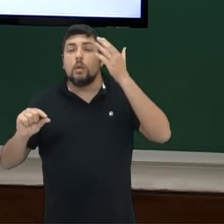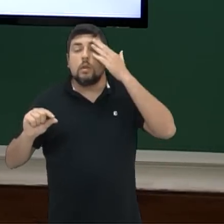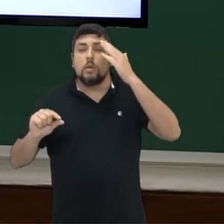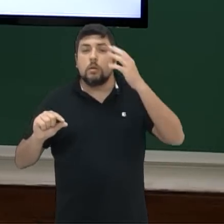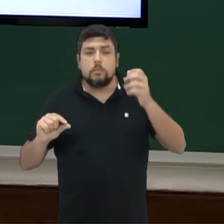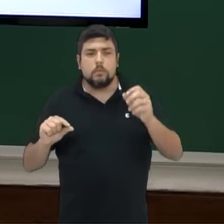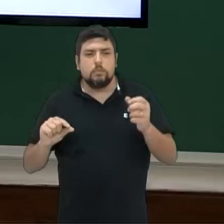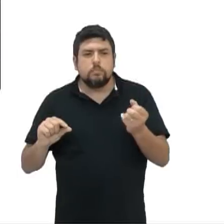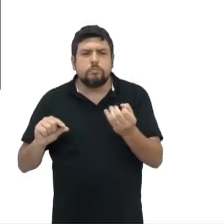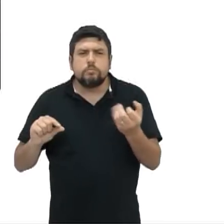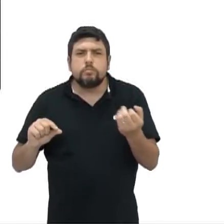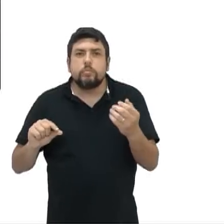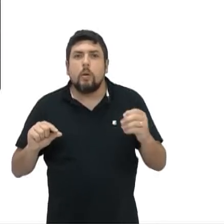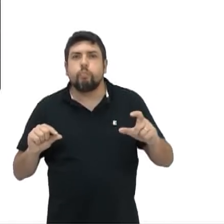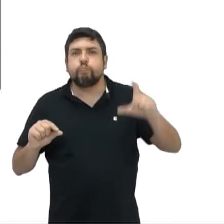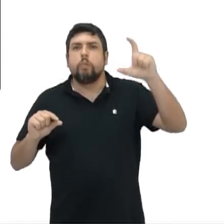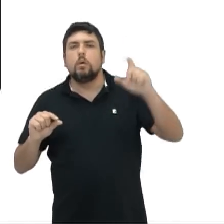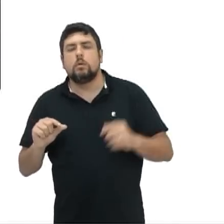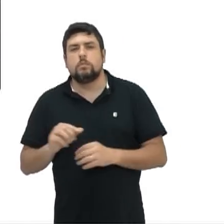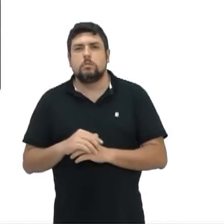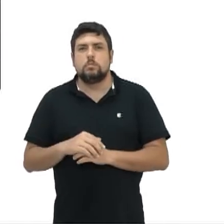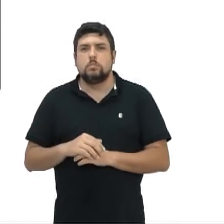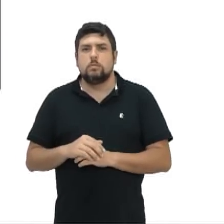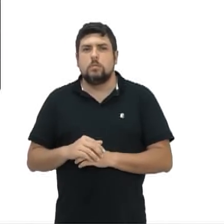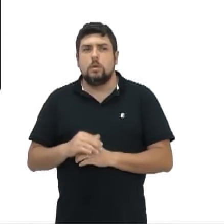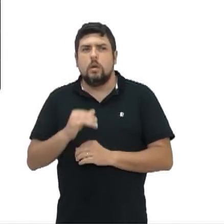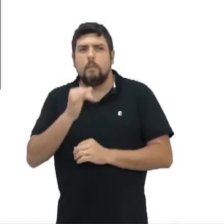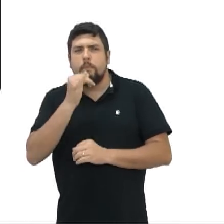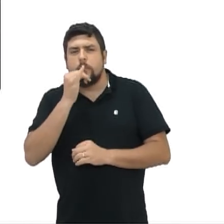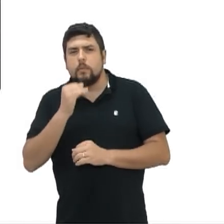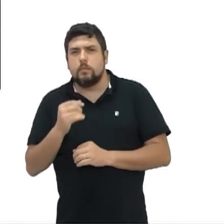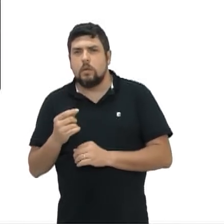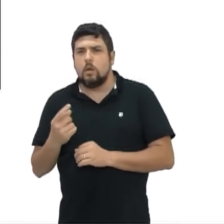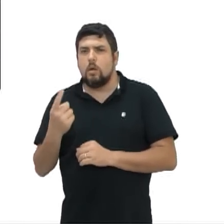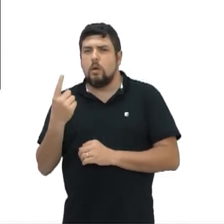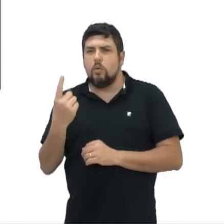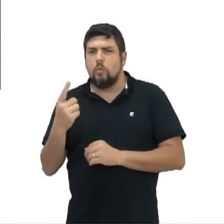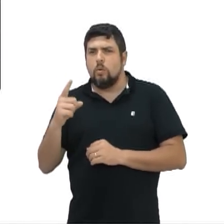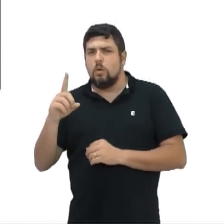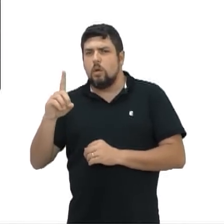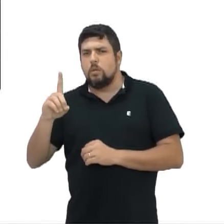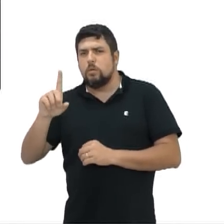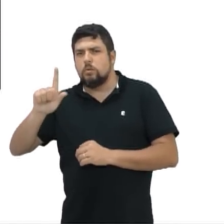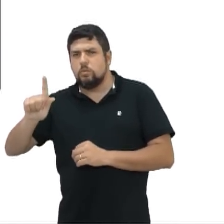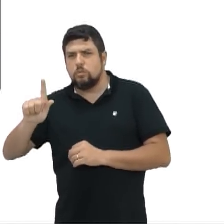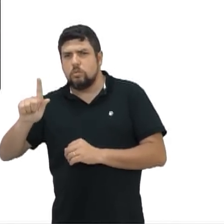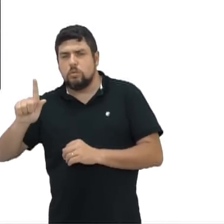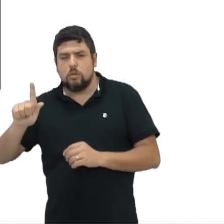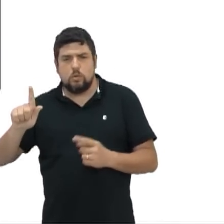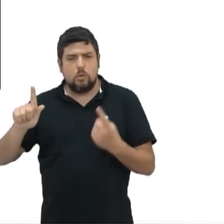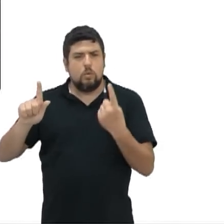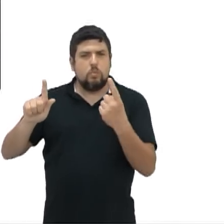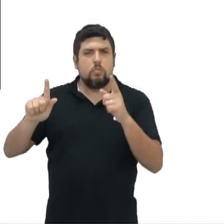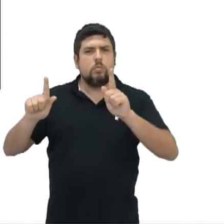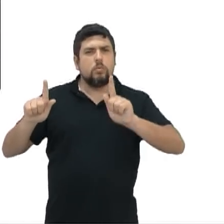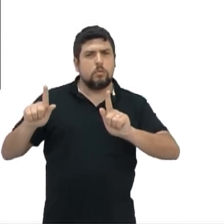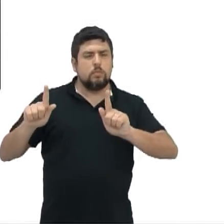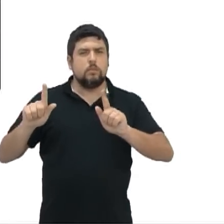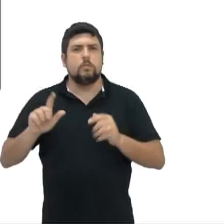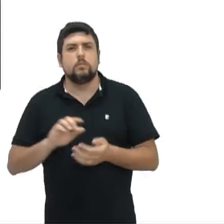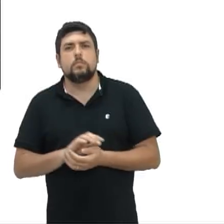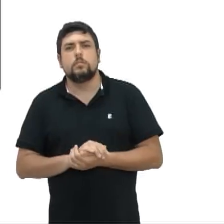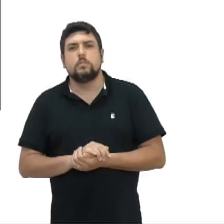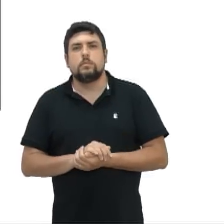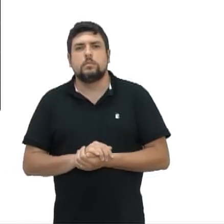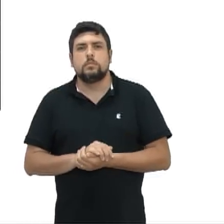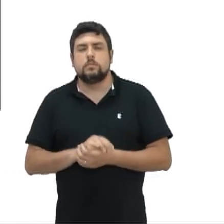Por exemplo, se eu quero transformar 1 decigrama em 1 grama, como eu vou fazer essa conta? Então,